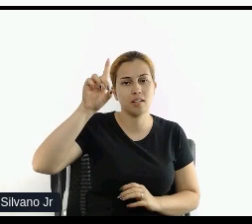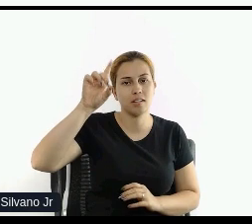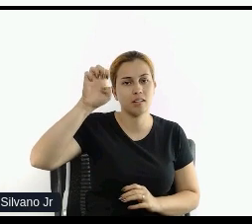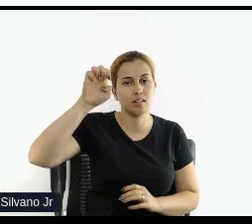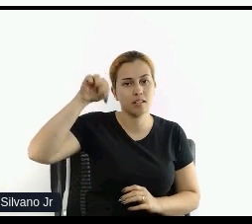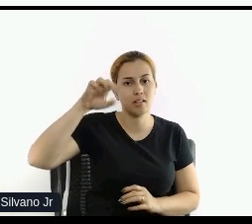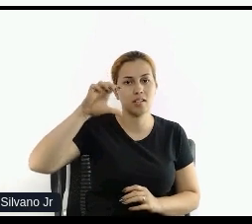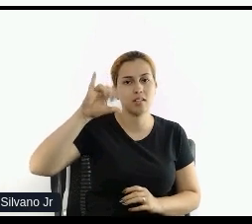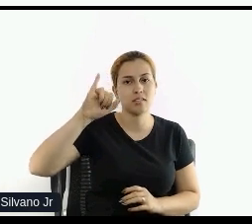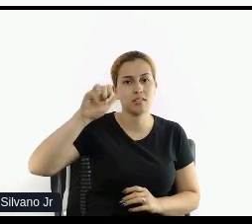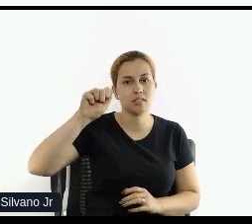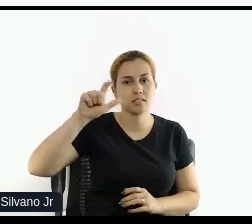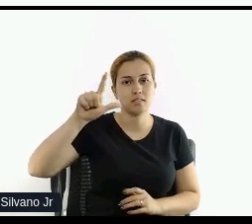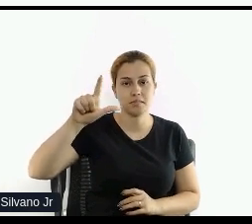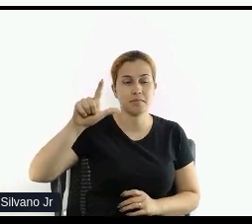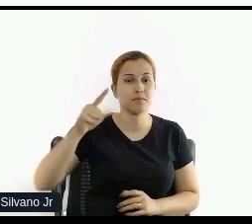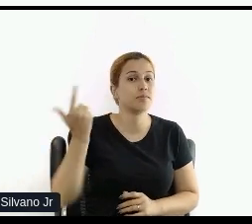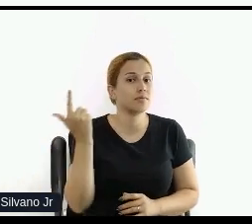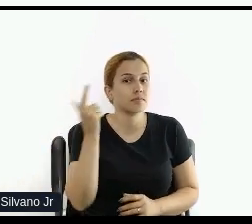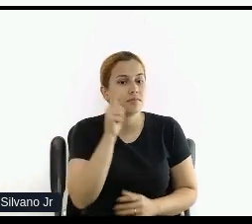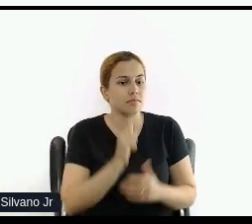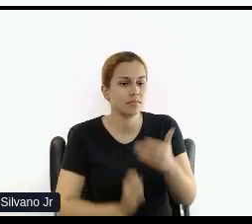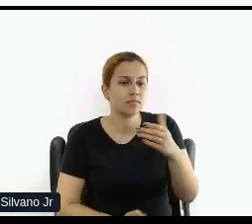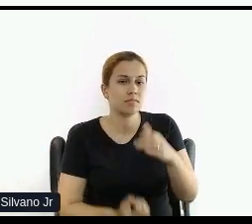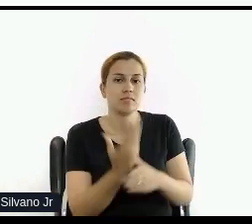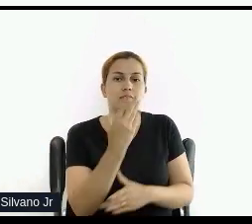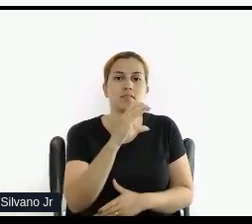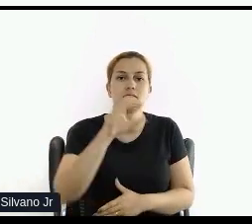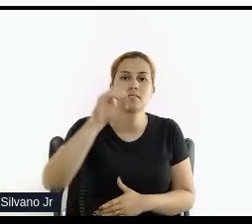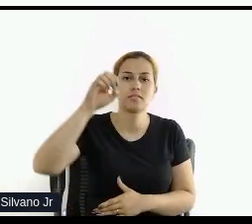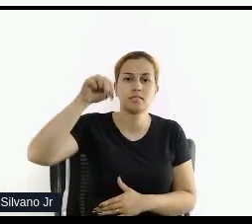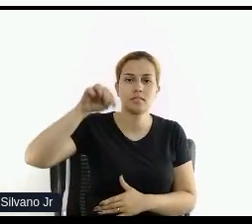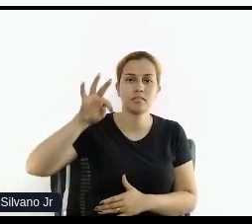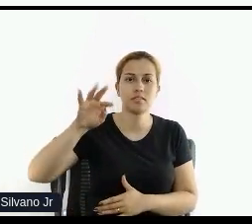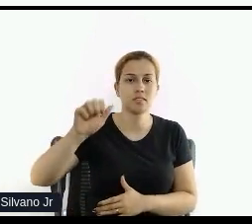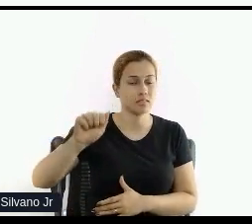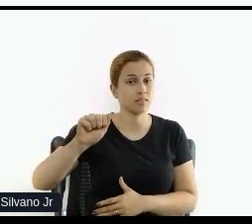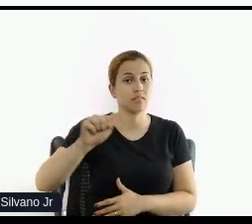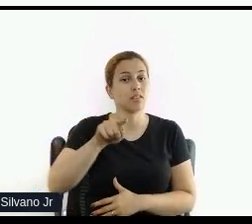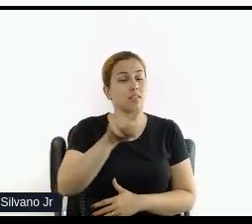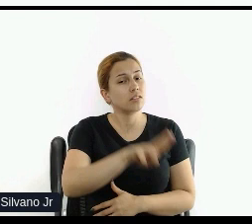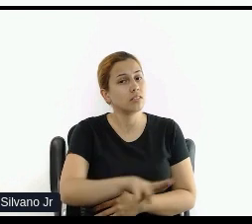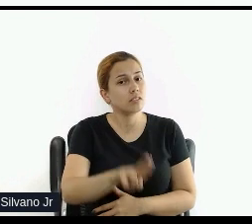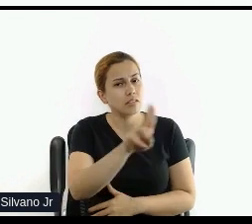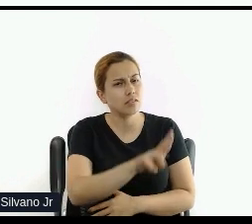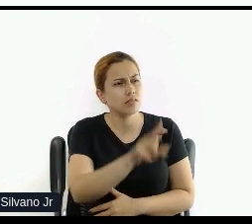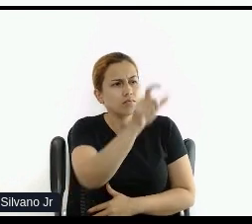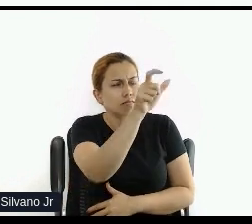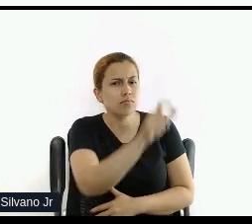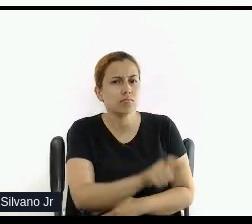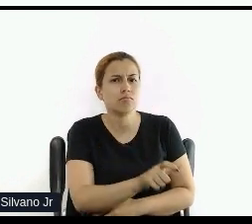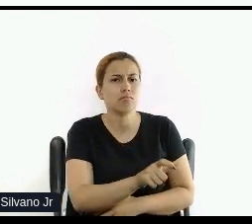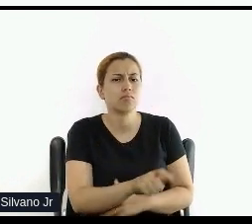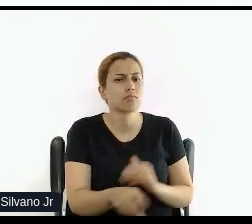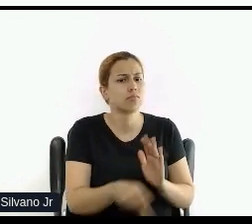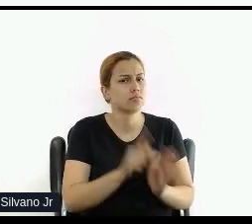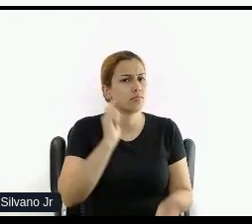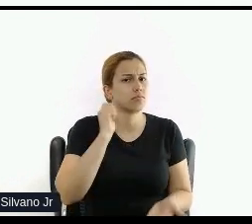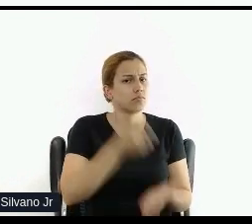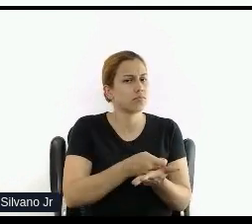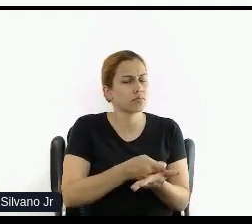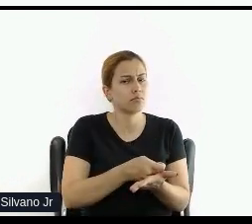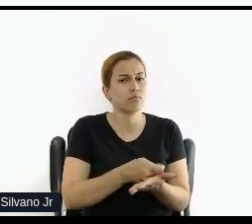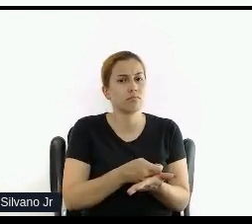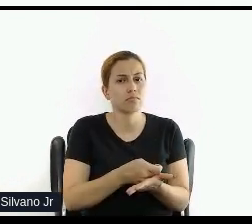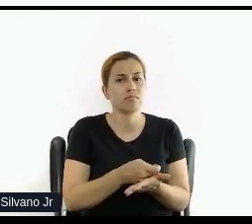na OpenAI e você vai criar uma conta lá. As contas para você estar utilizando esse modelo, pessoal, são contas pagas. Você